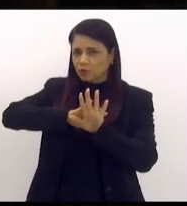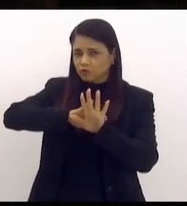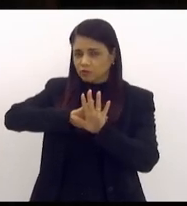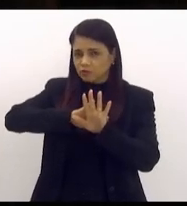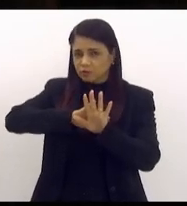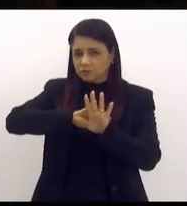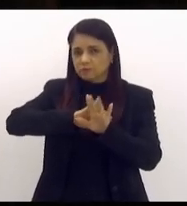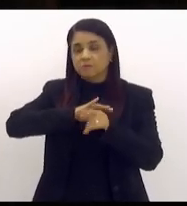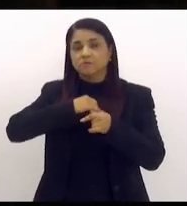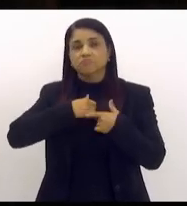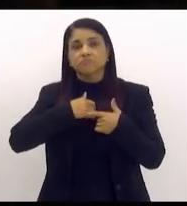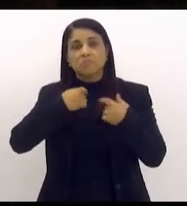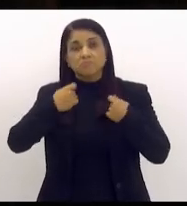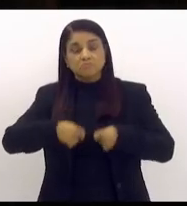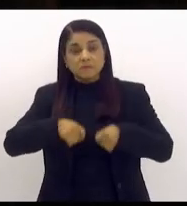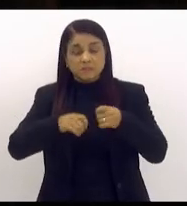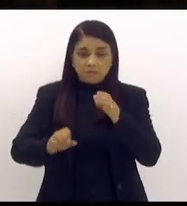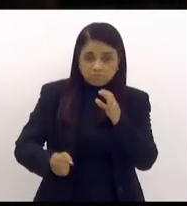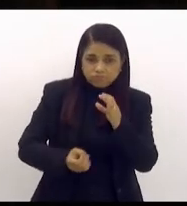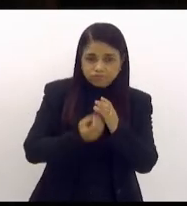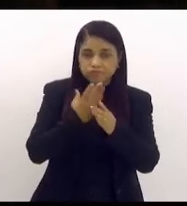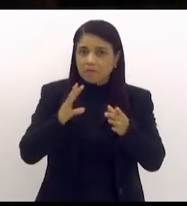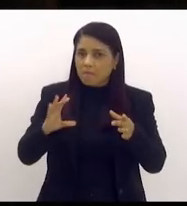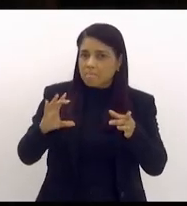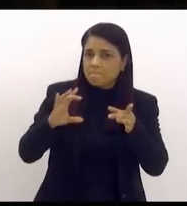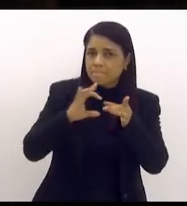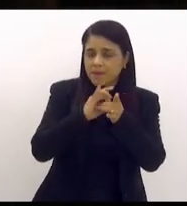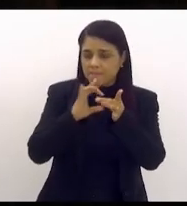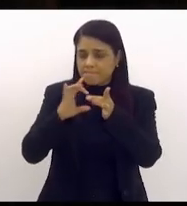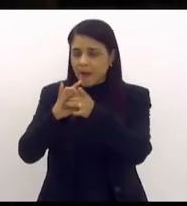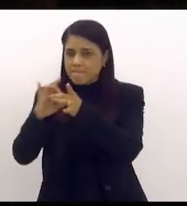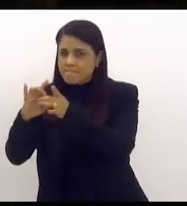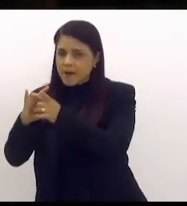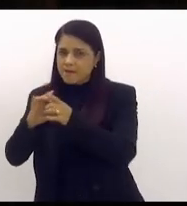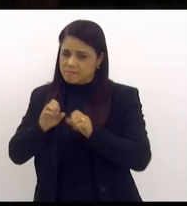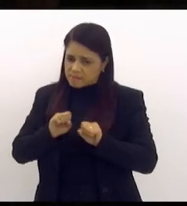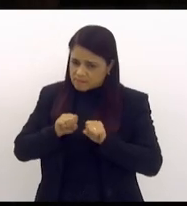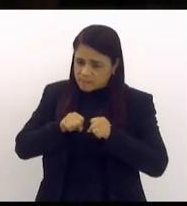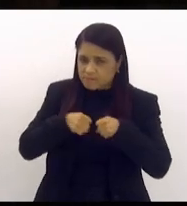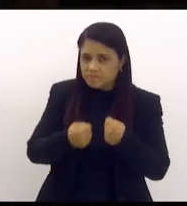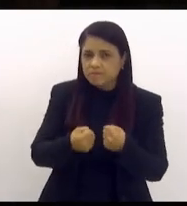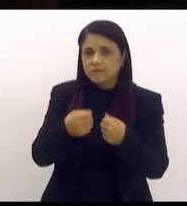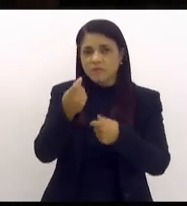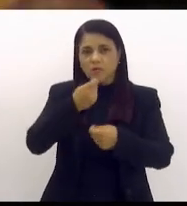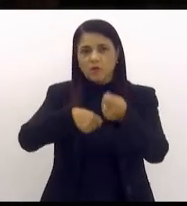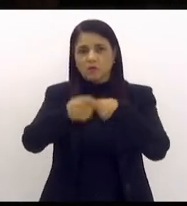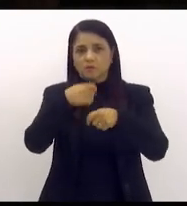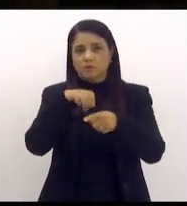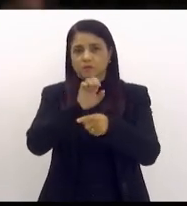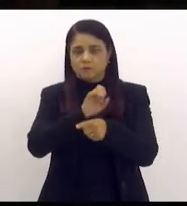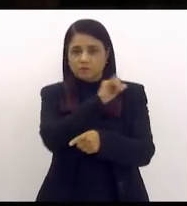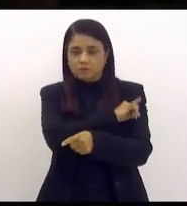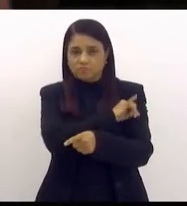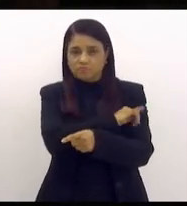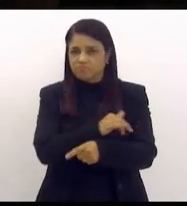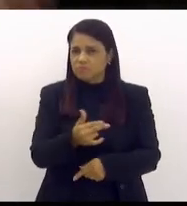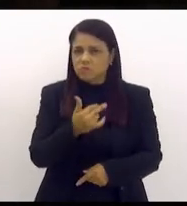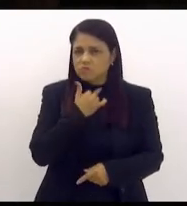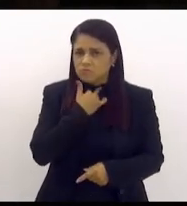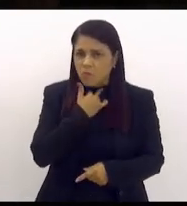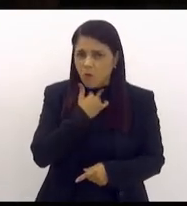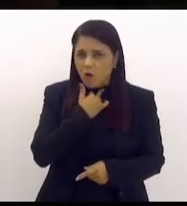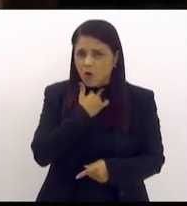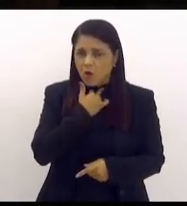mas a gente tem que criar um cinturão de defesa da economia do Estado do Rio de Janeiro a gente não pode